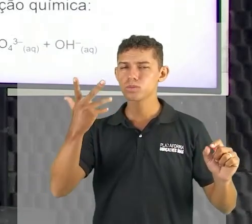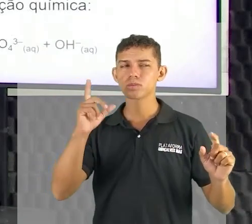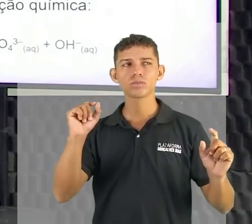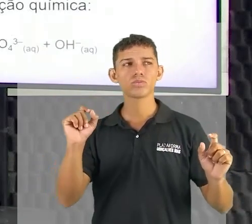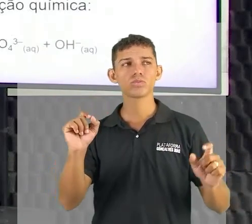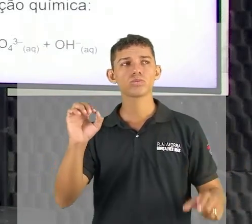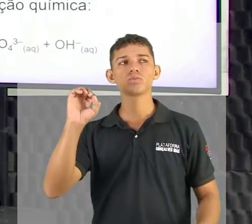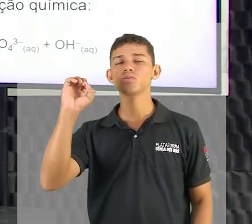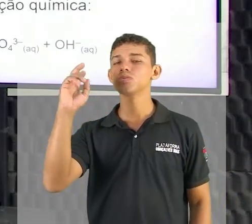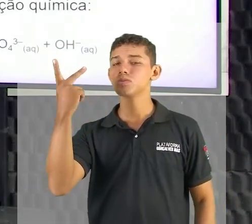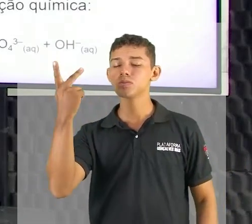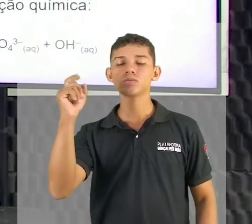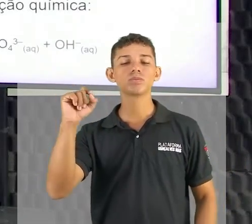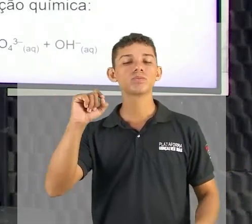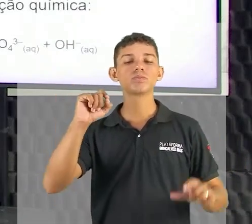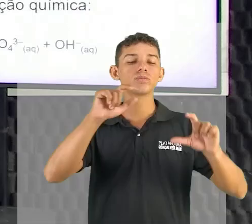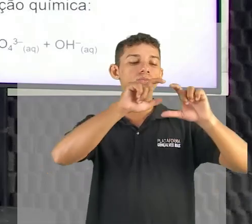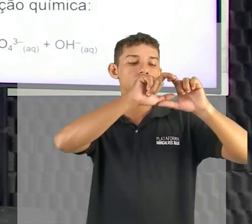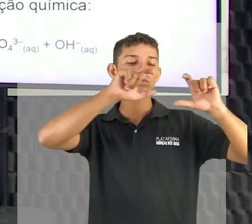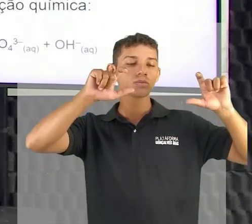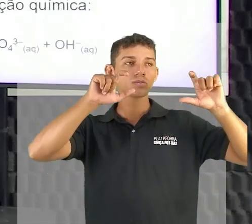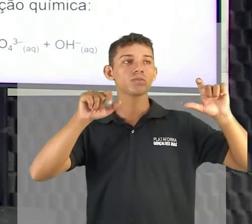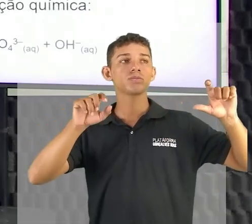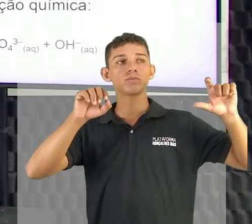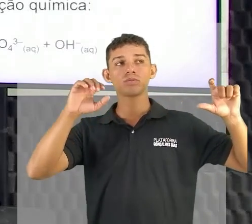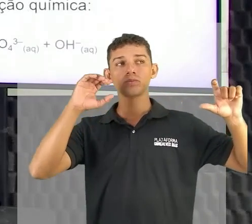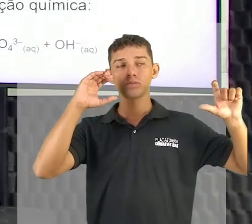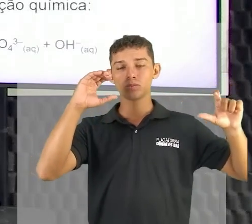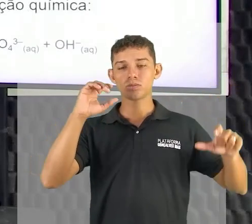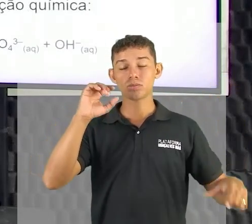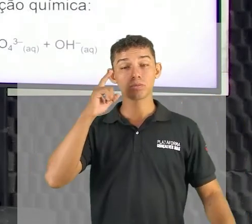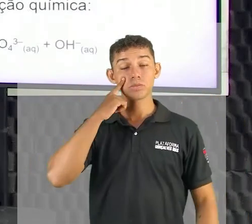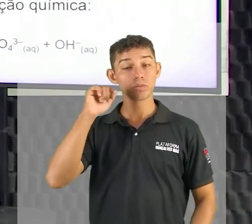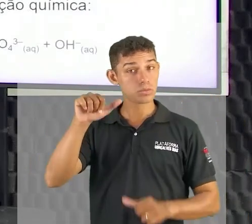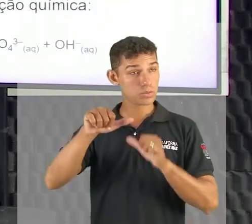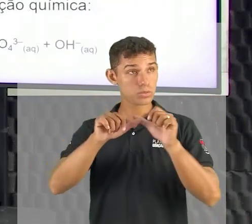bonitão bem aqui? Ele vai me dar 5